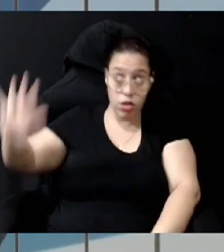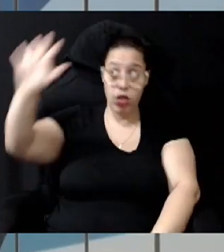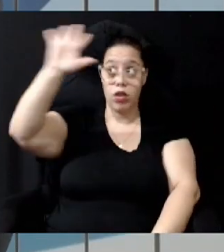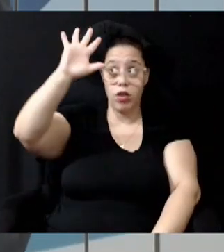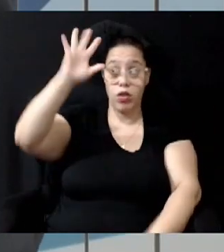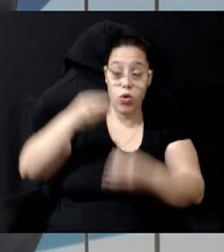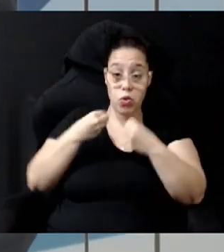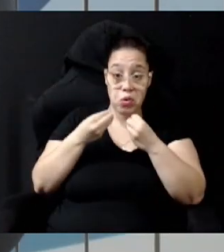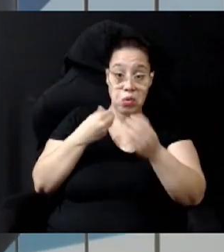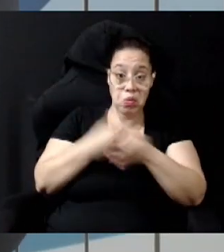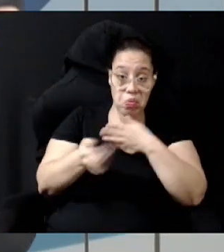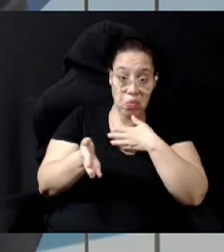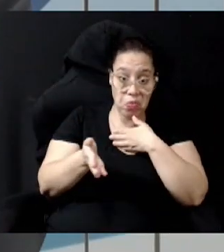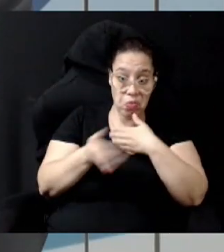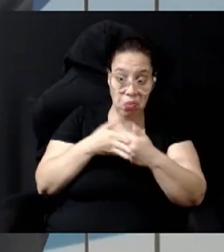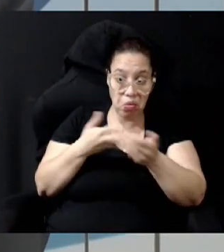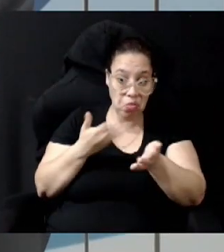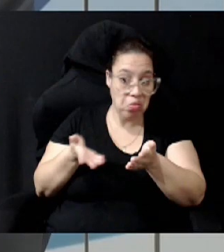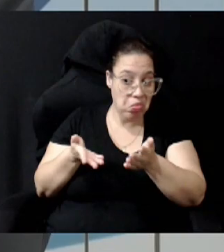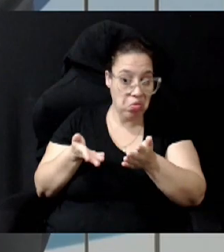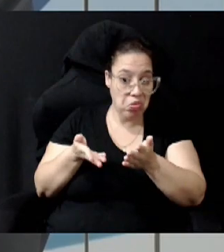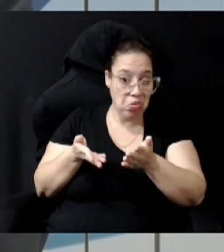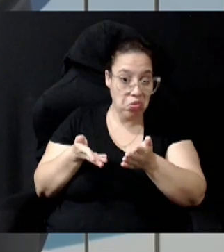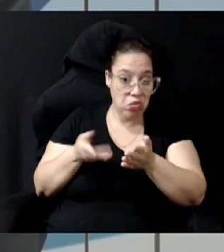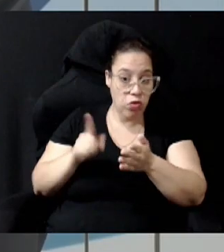forma, e levavam isso para o